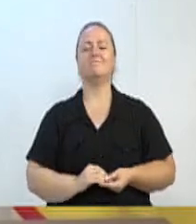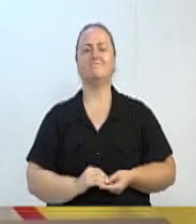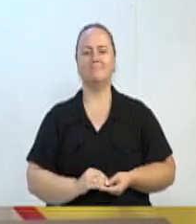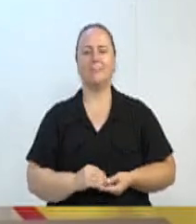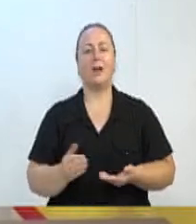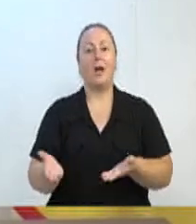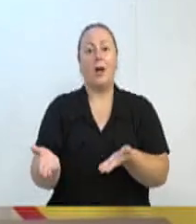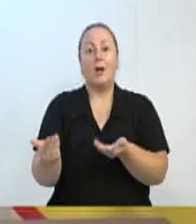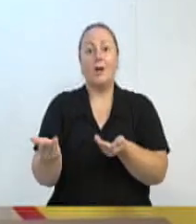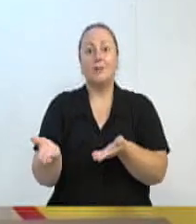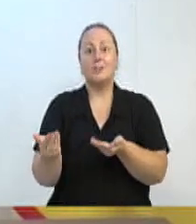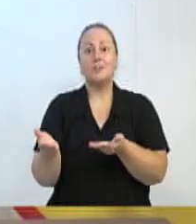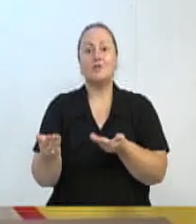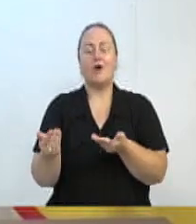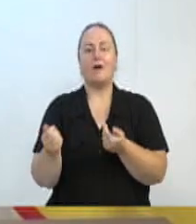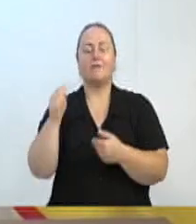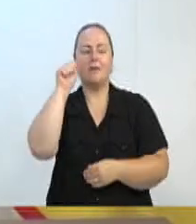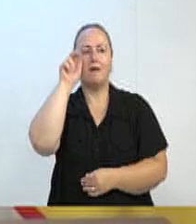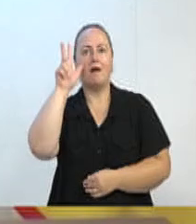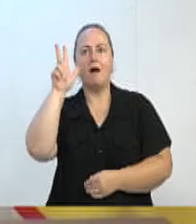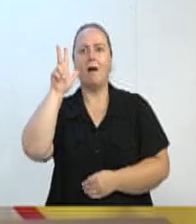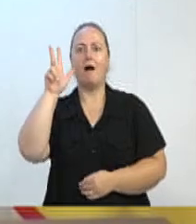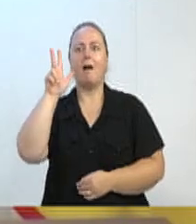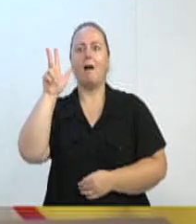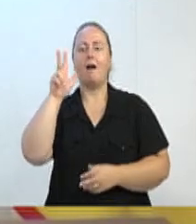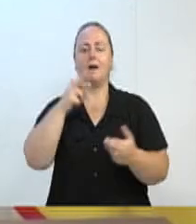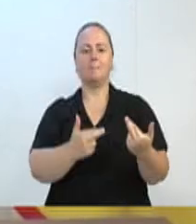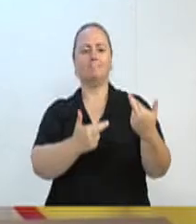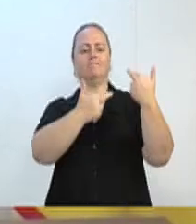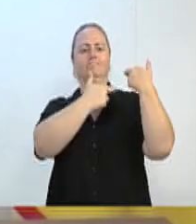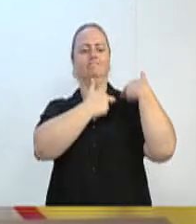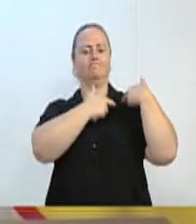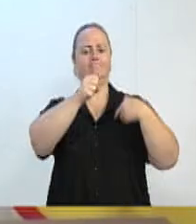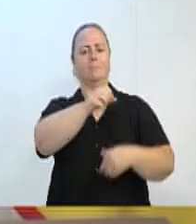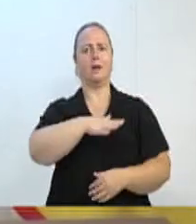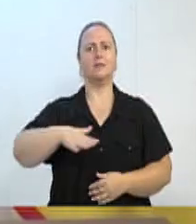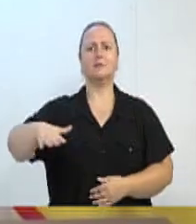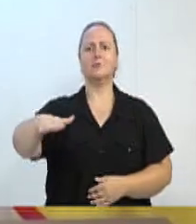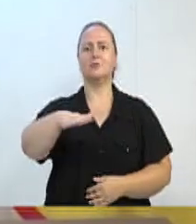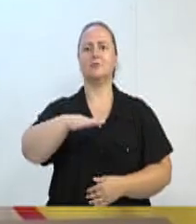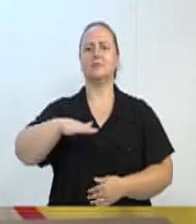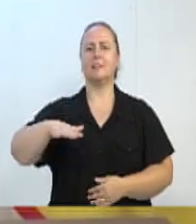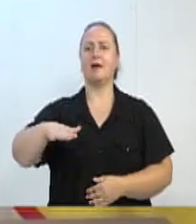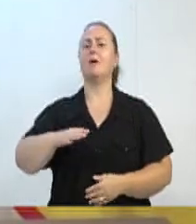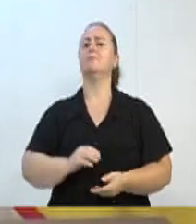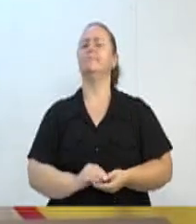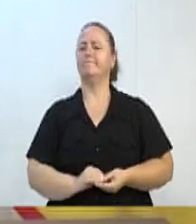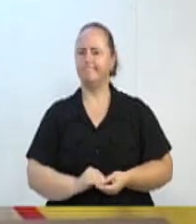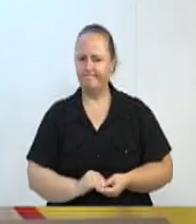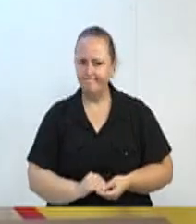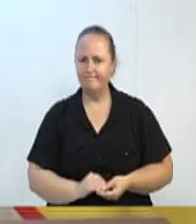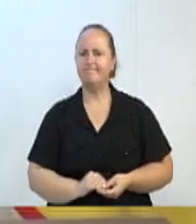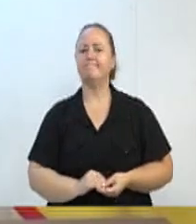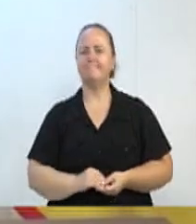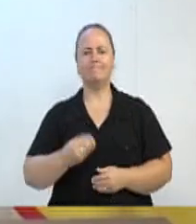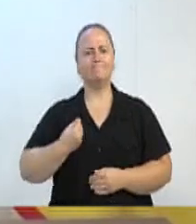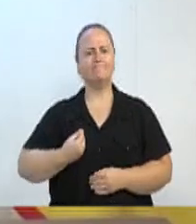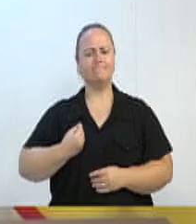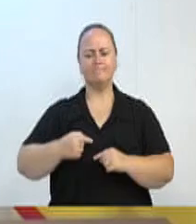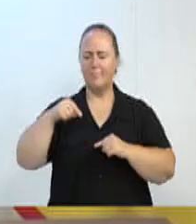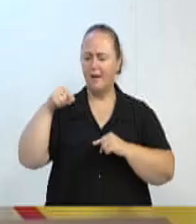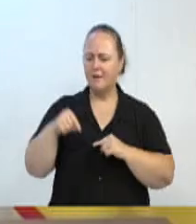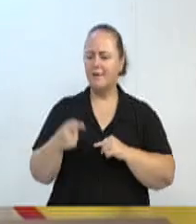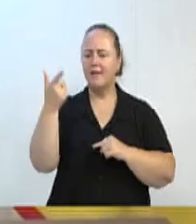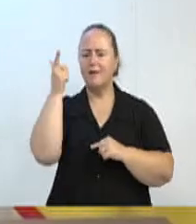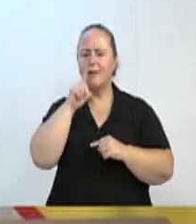Despertando para a sua responsabilidade social para possibilidade de TAC e querendo bem comum eu